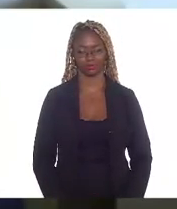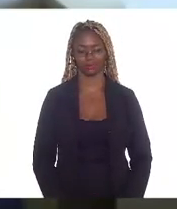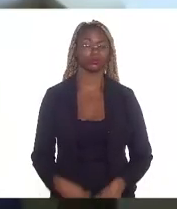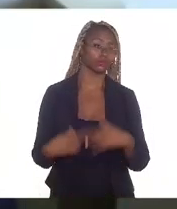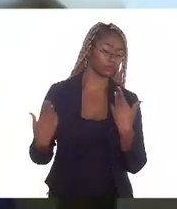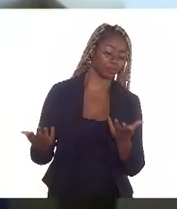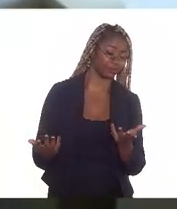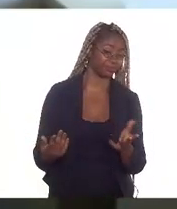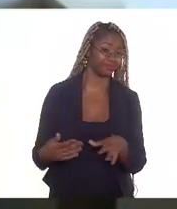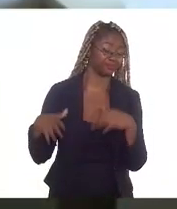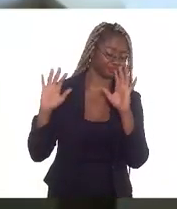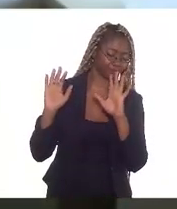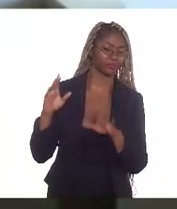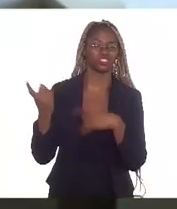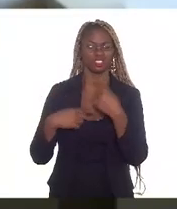Bom, daqui a pouco vou lembrar o nome dele.